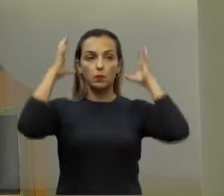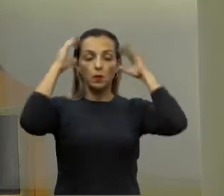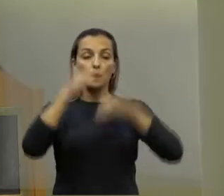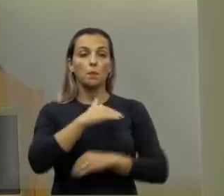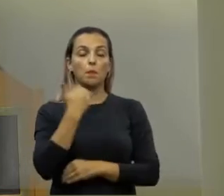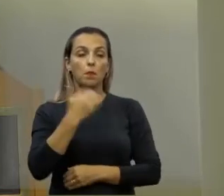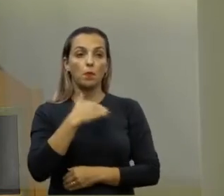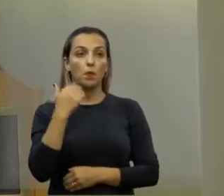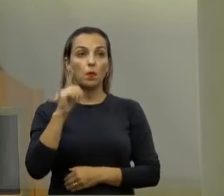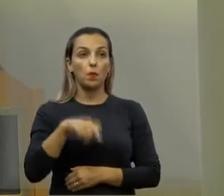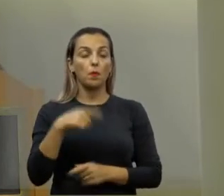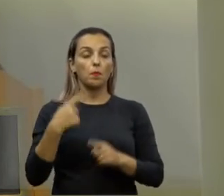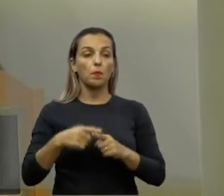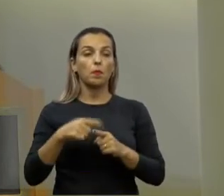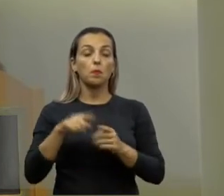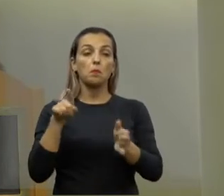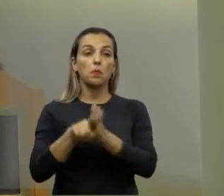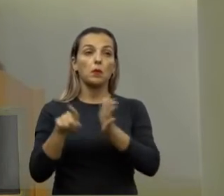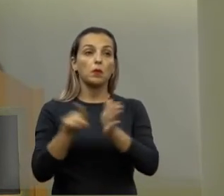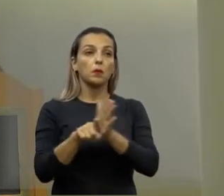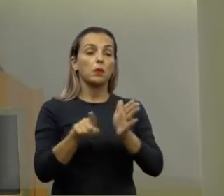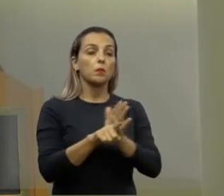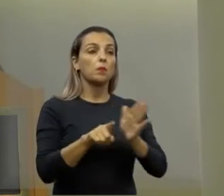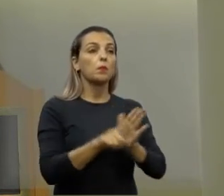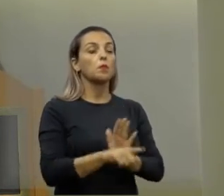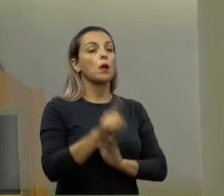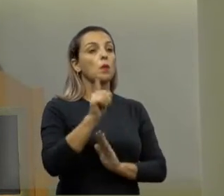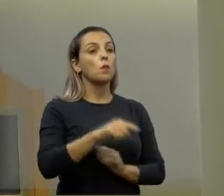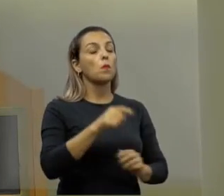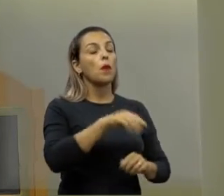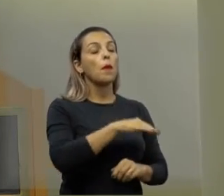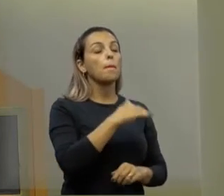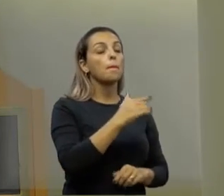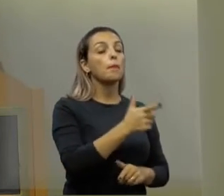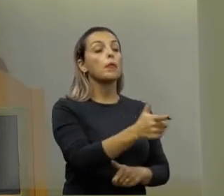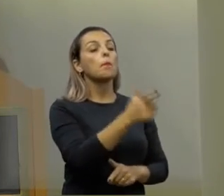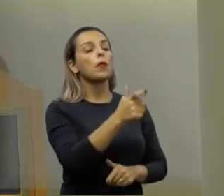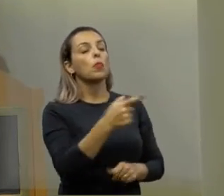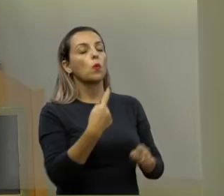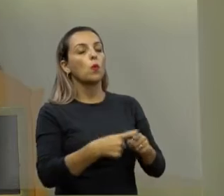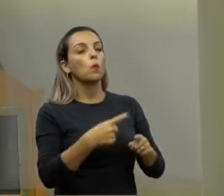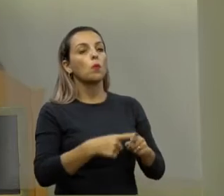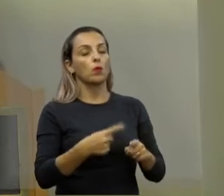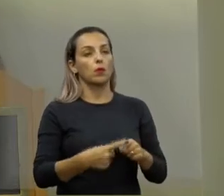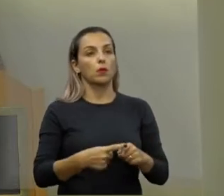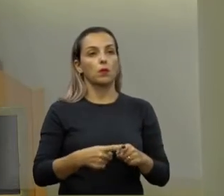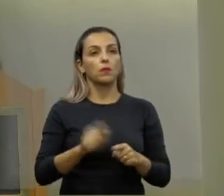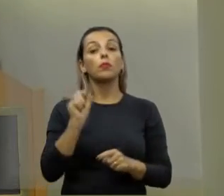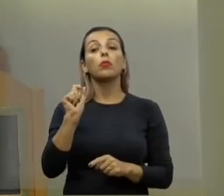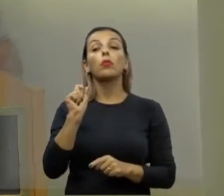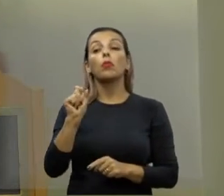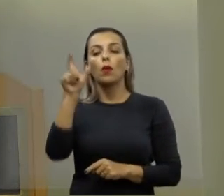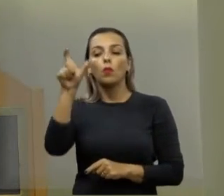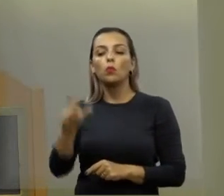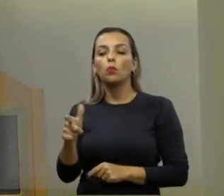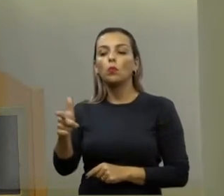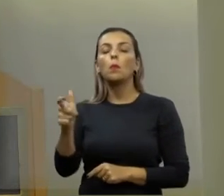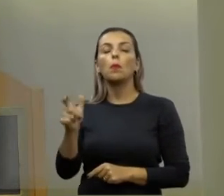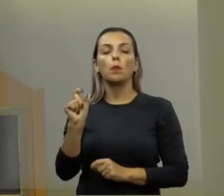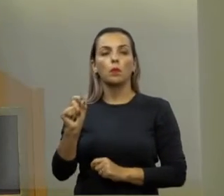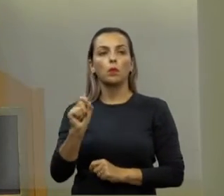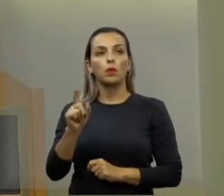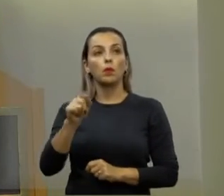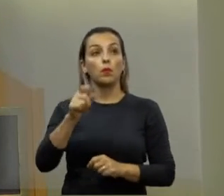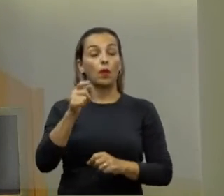perguntas ainda ficam tão quem mandou matar e por que mandou matar e no dia de ontem esse brutal assassinato